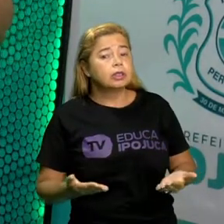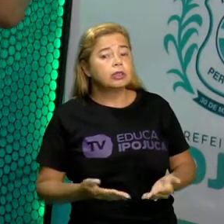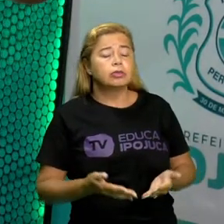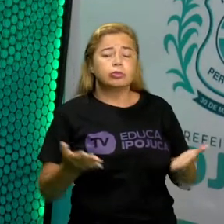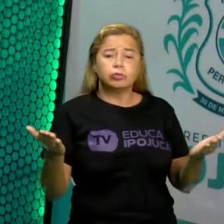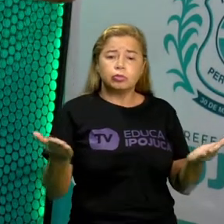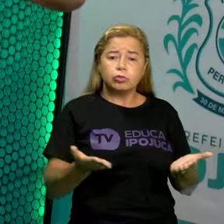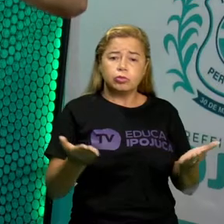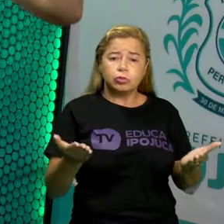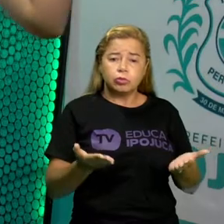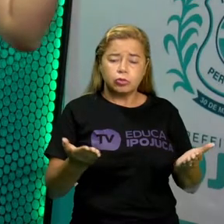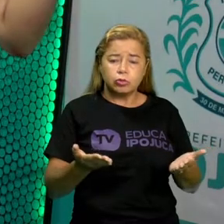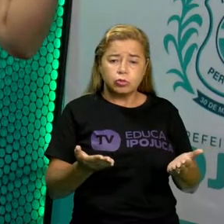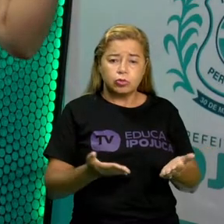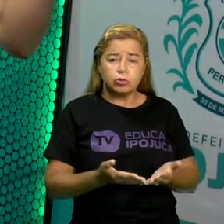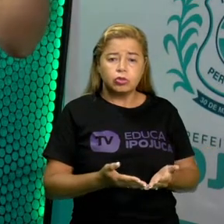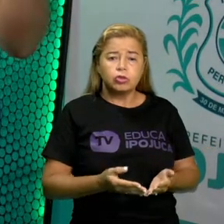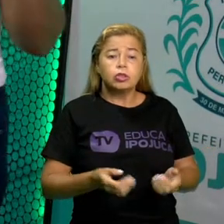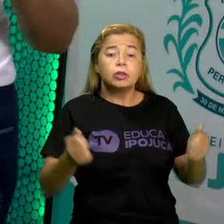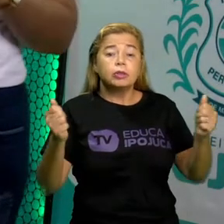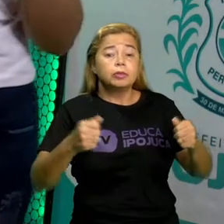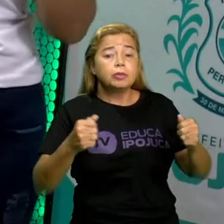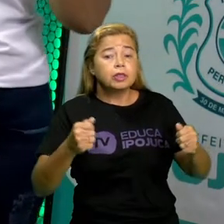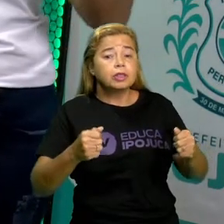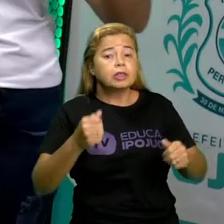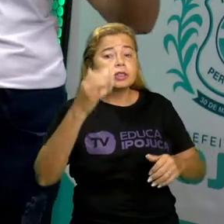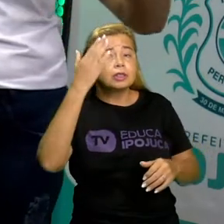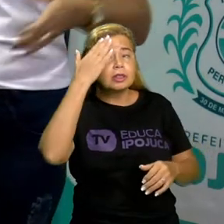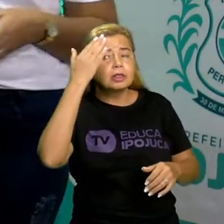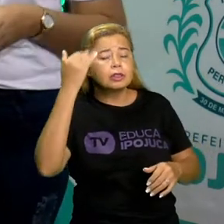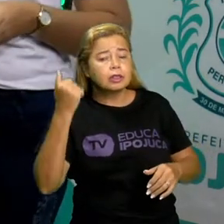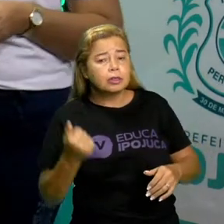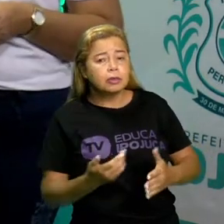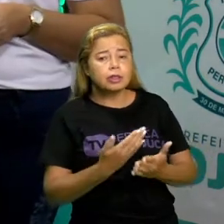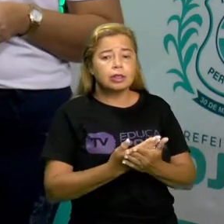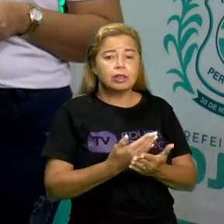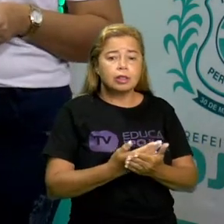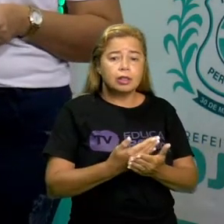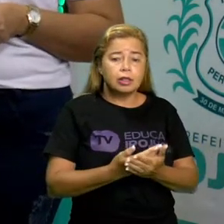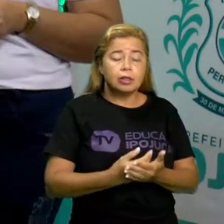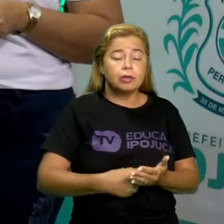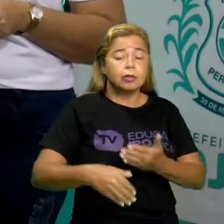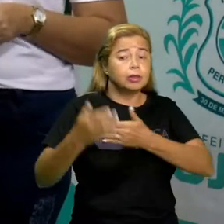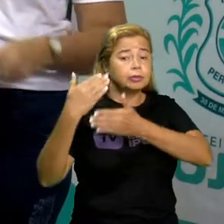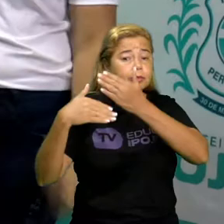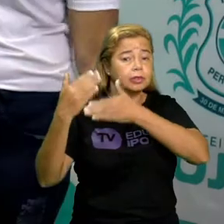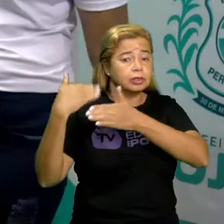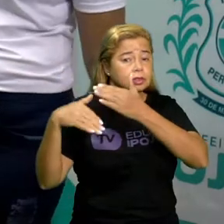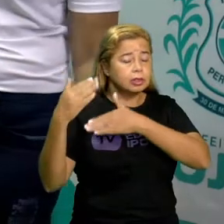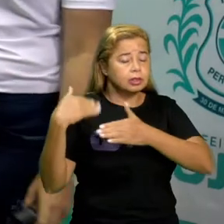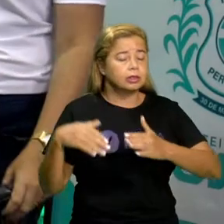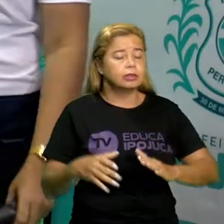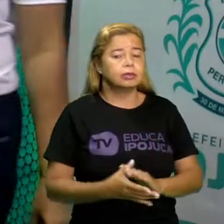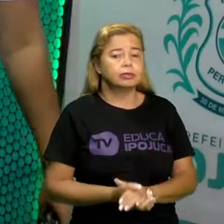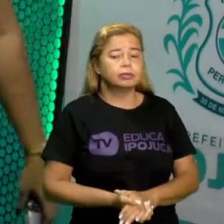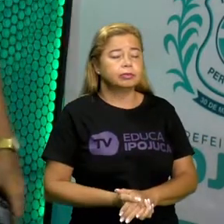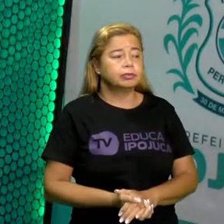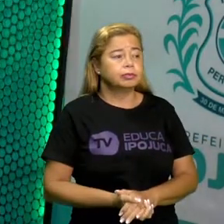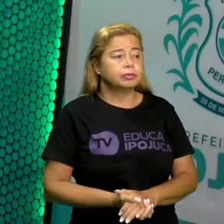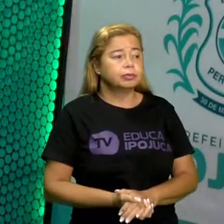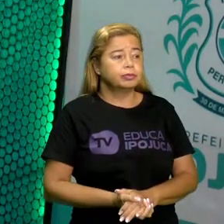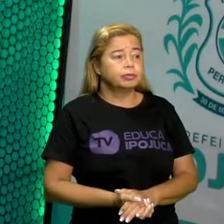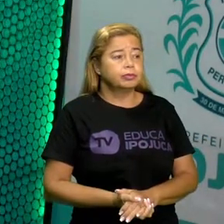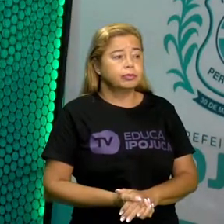a gente entendeu a aula anterior, que foi sobre classes e ordens, lembra que a gente estudou isso? Ó,